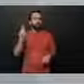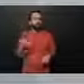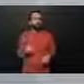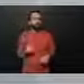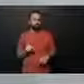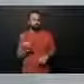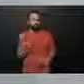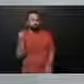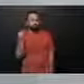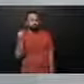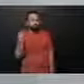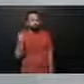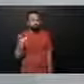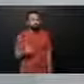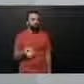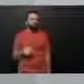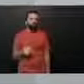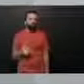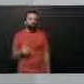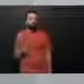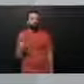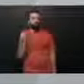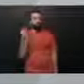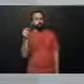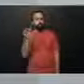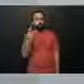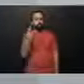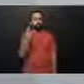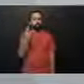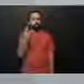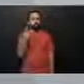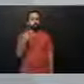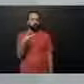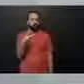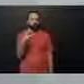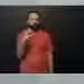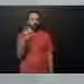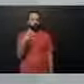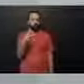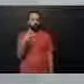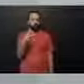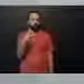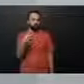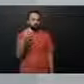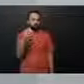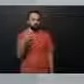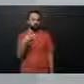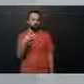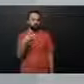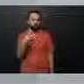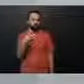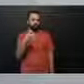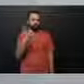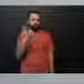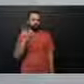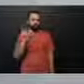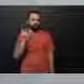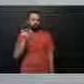utilizo cubinhos, então vamos contar juntos? 1, 2, 3,